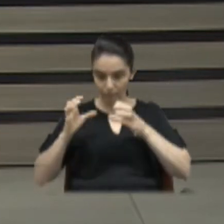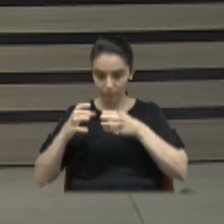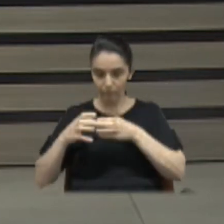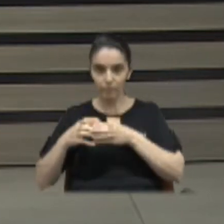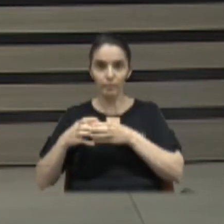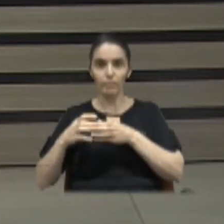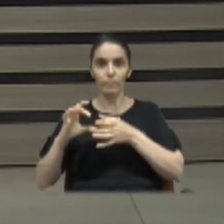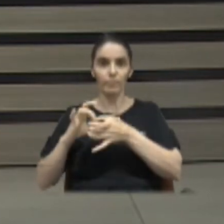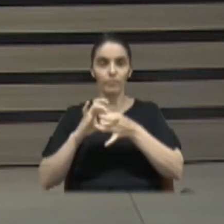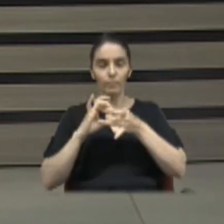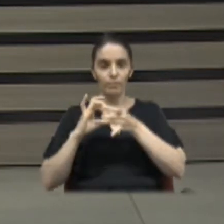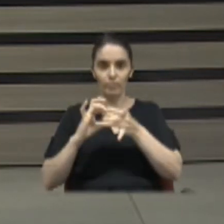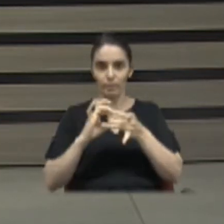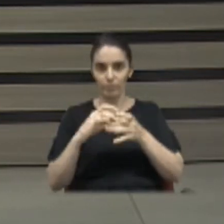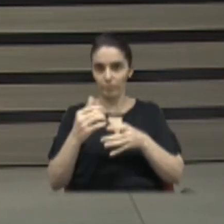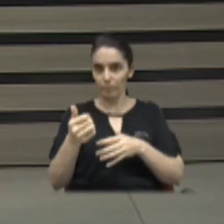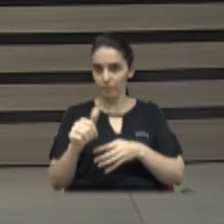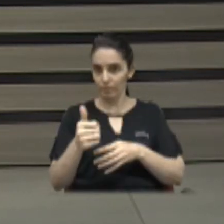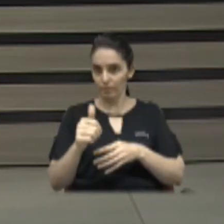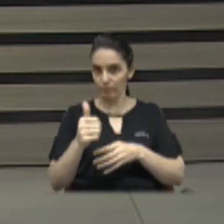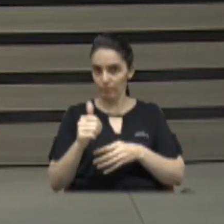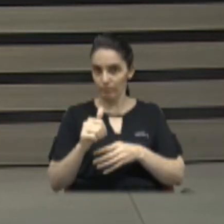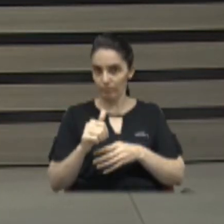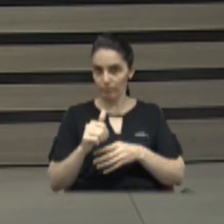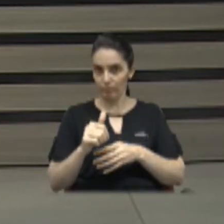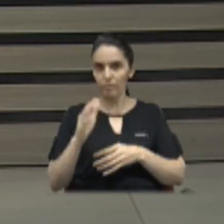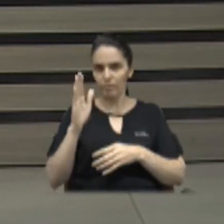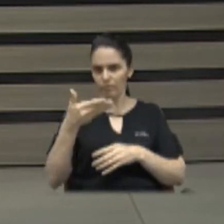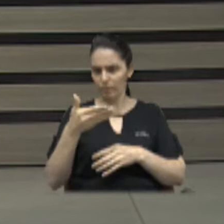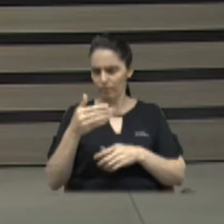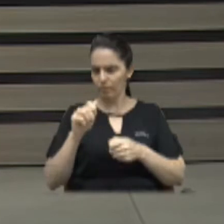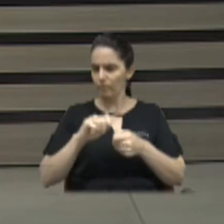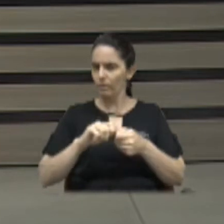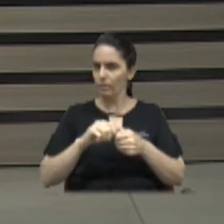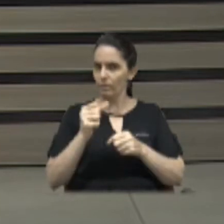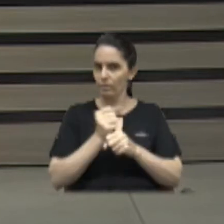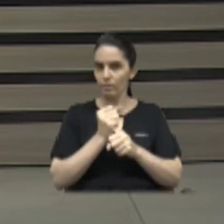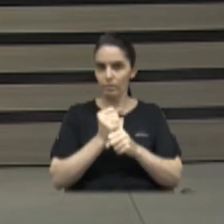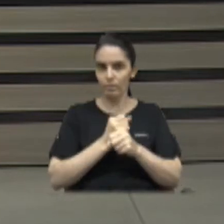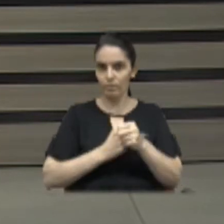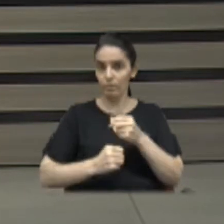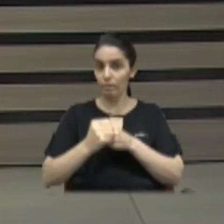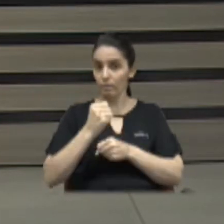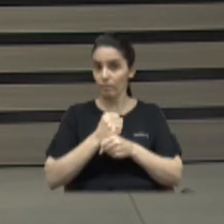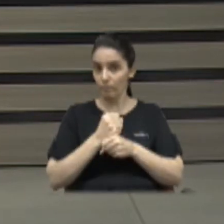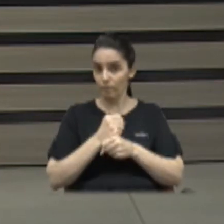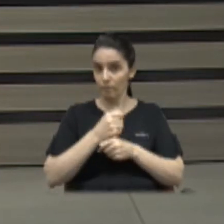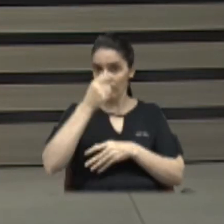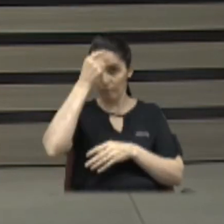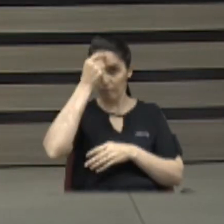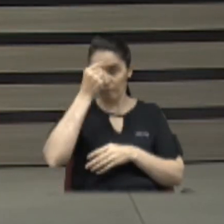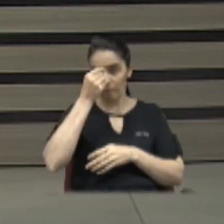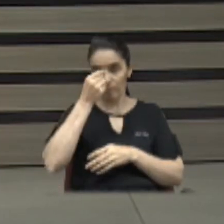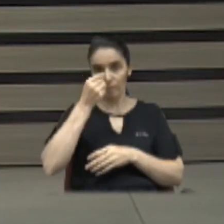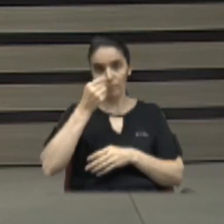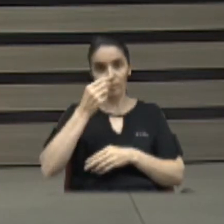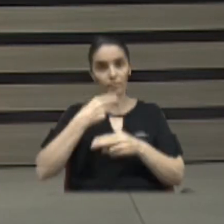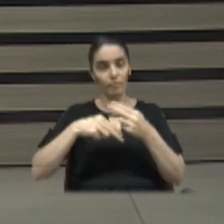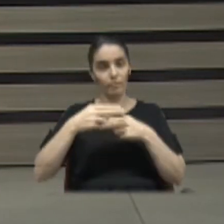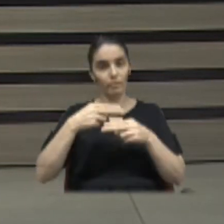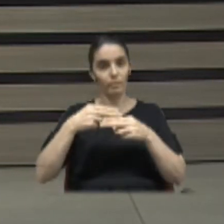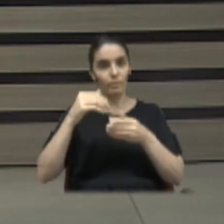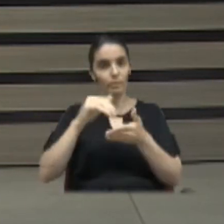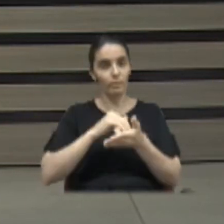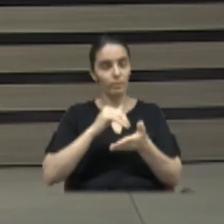pudesse unir os profissionais hoje que prestam serviço, já foi dado o ano passado, por mim, para o então secretário, que era na época o